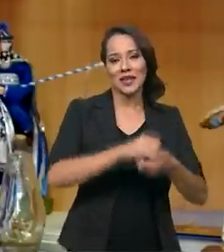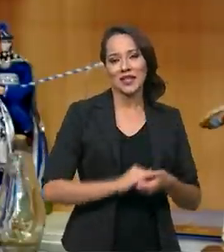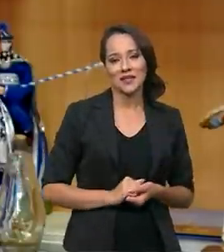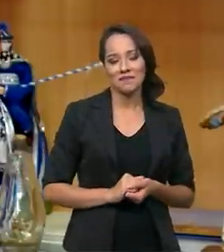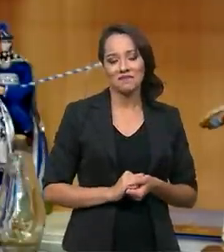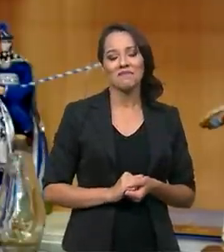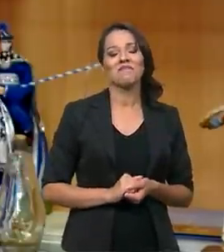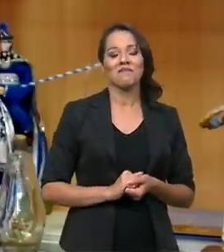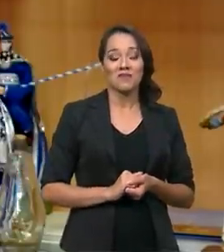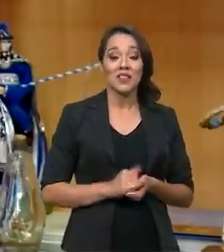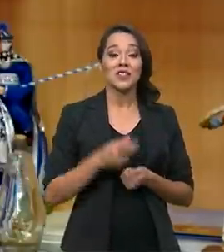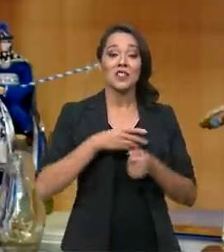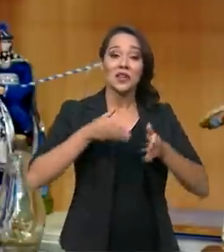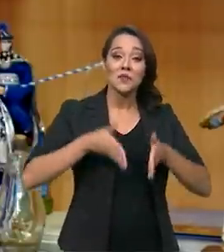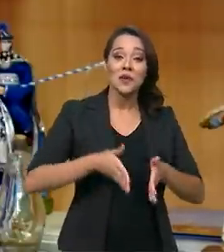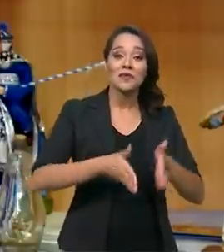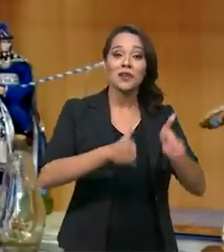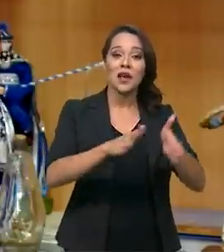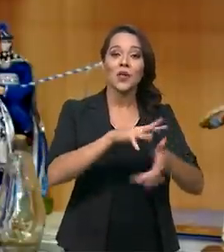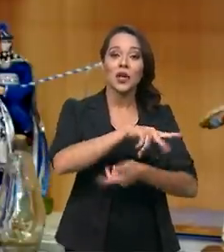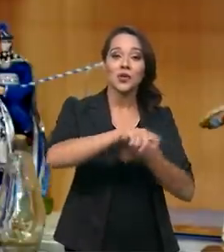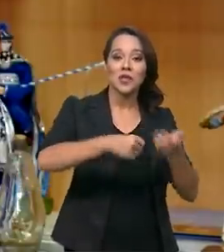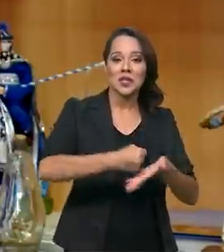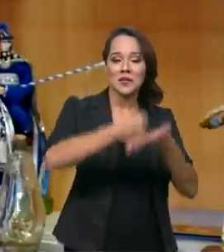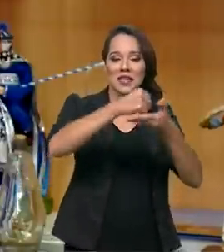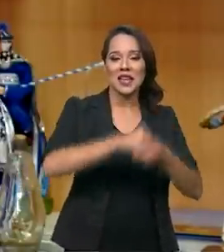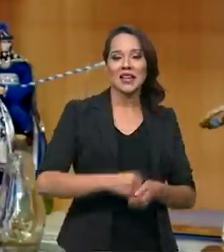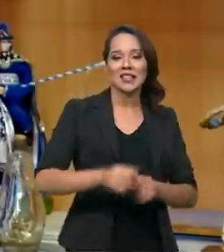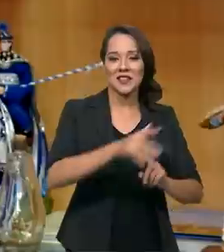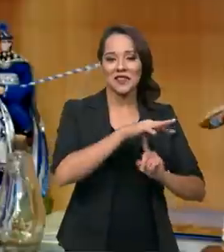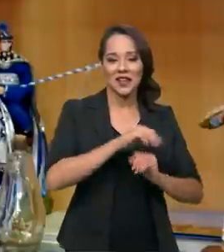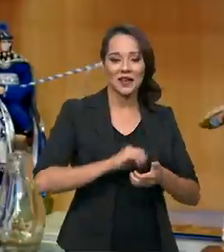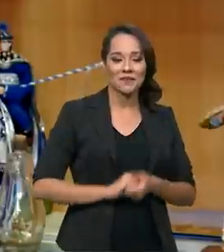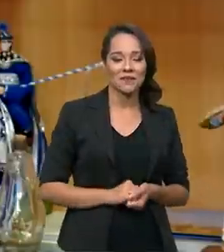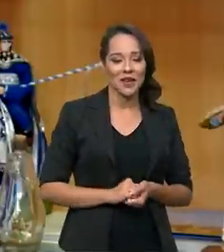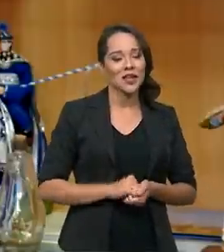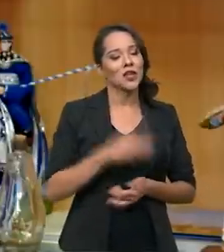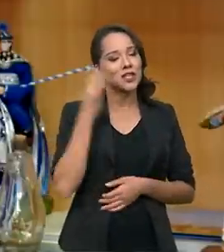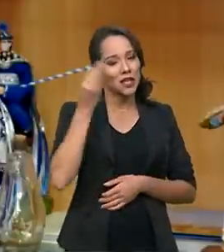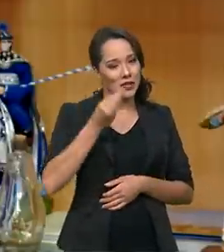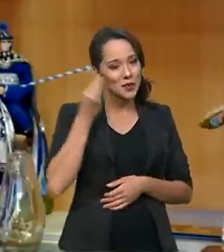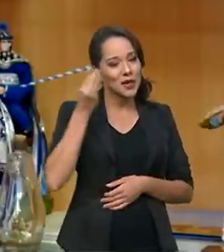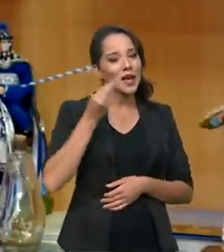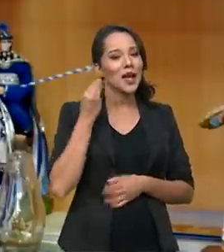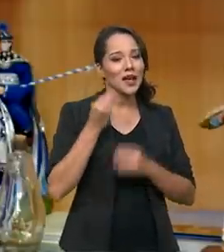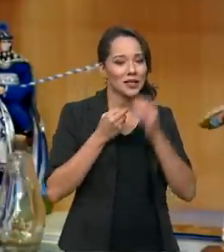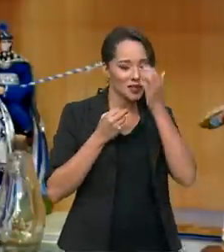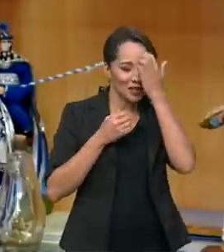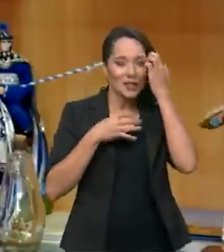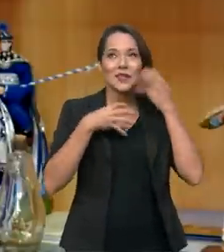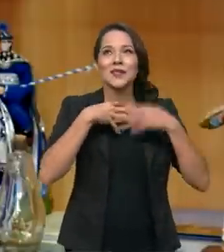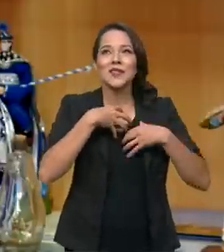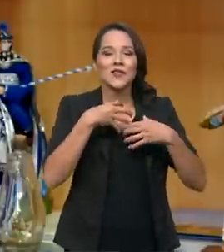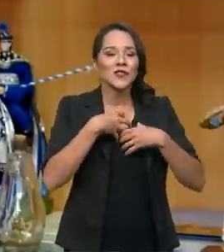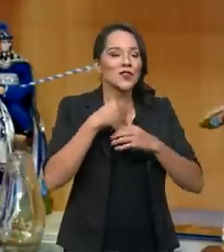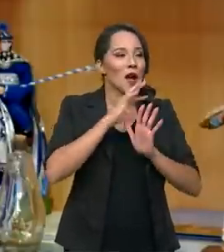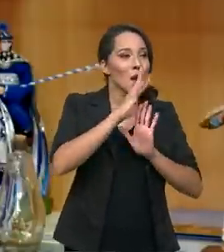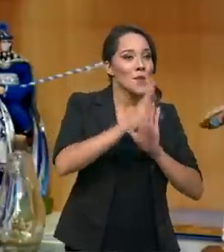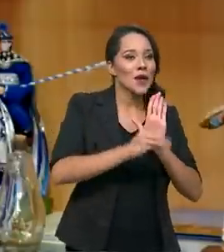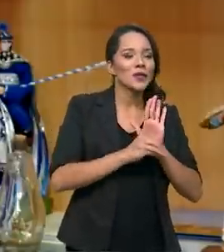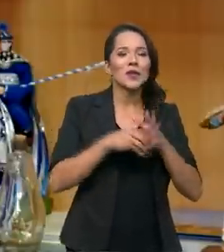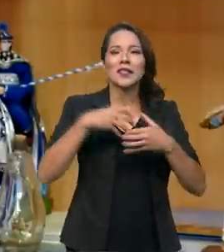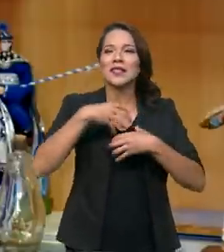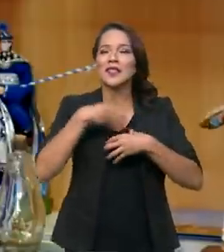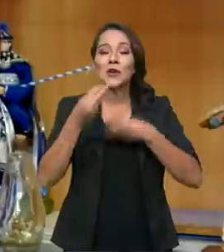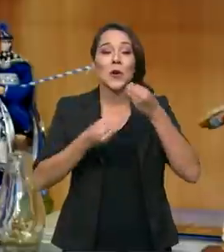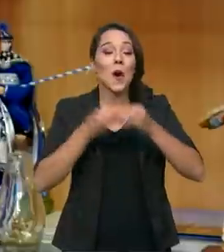nós estamos no pavilhão da sustentabilidade da feira então você tem experiência sensorial da Amazônia das praias do